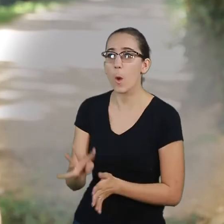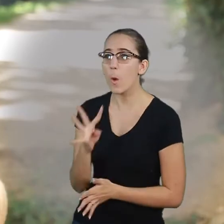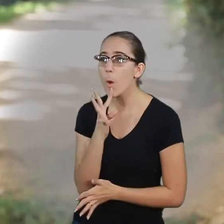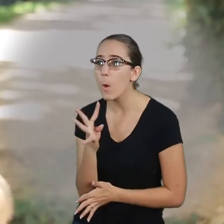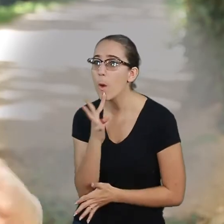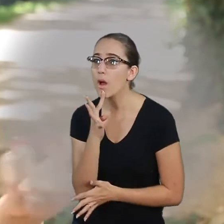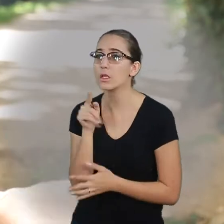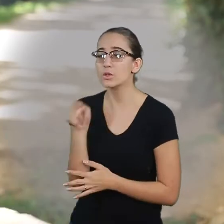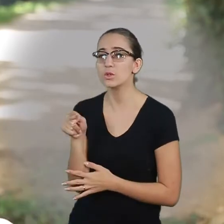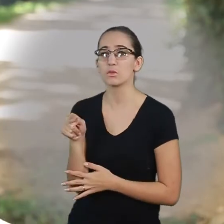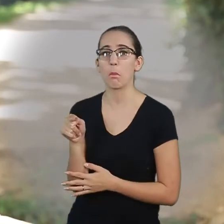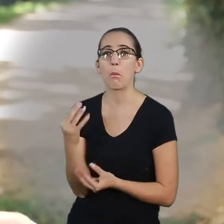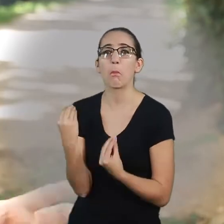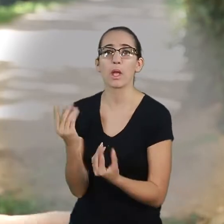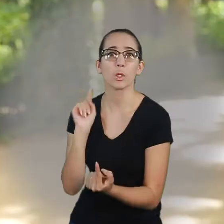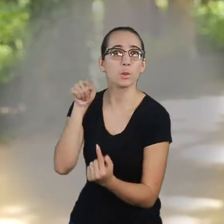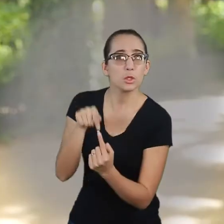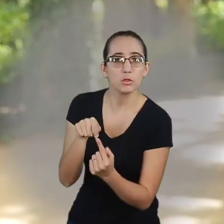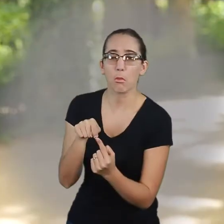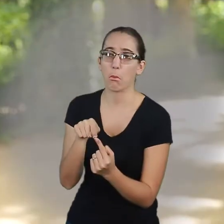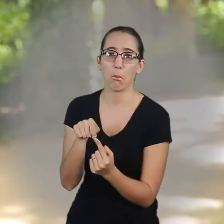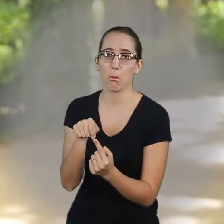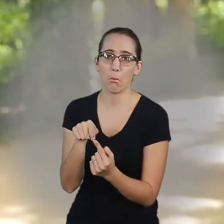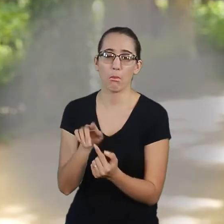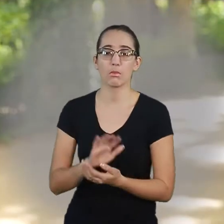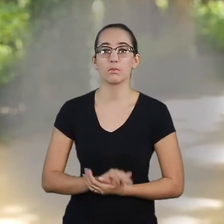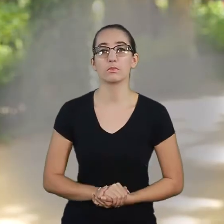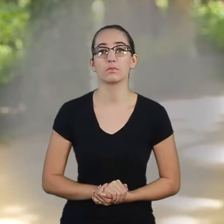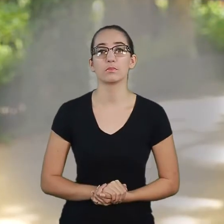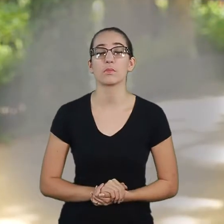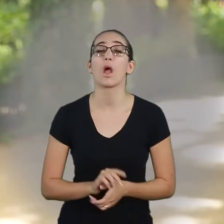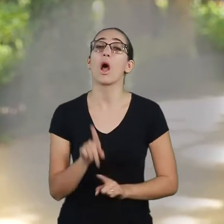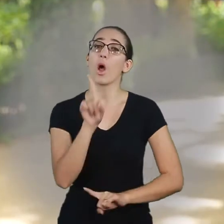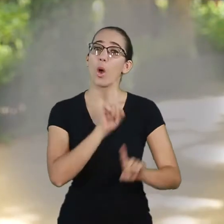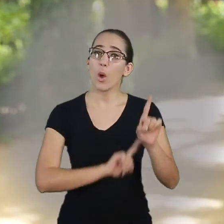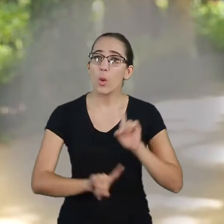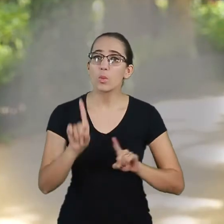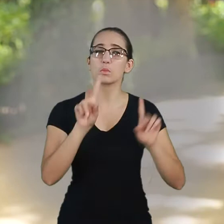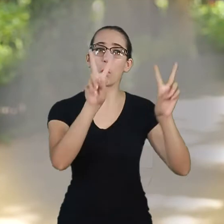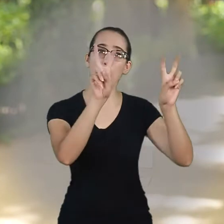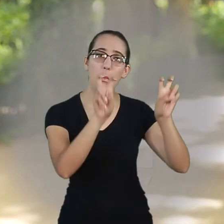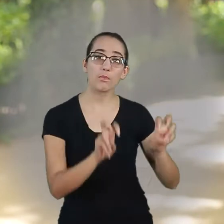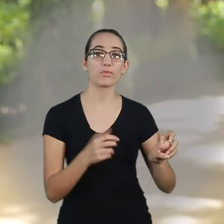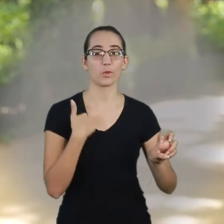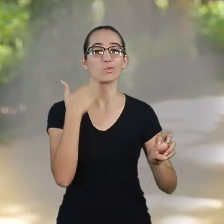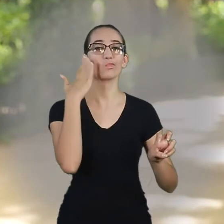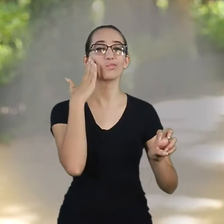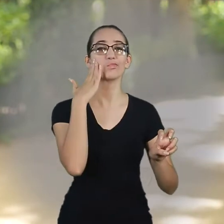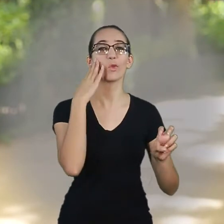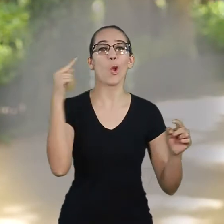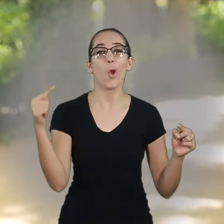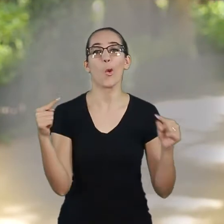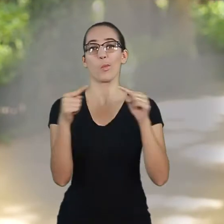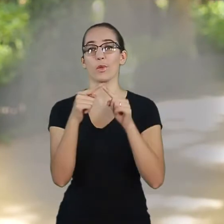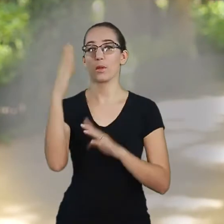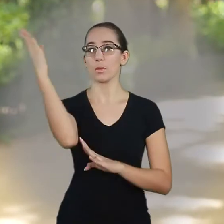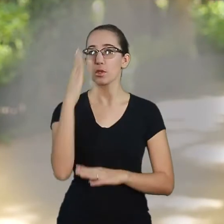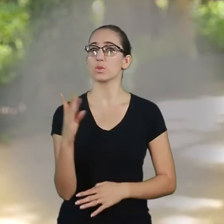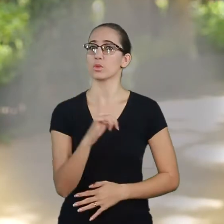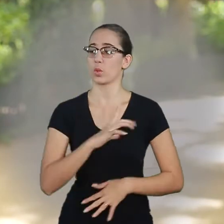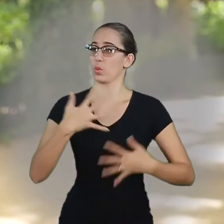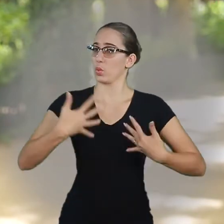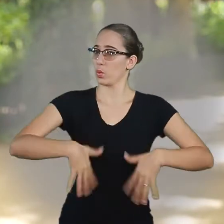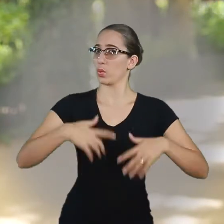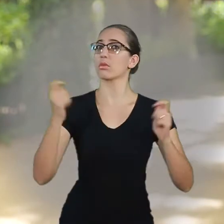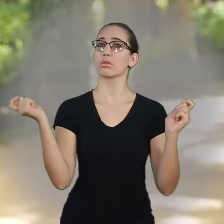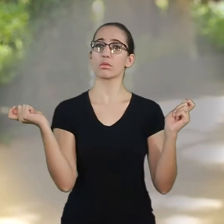conhecimento exato do para que seja. Em algumas situações, eu acredito que o Brasil tem um potencial muito grande, porque nós temos muitos